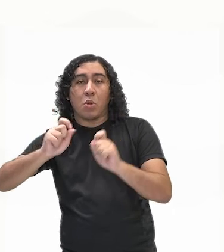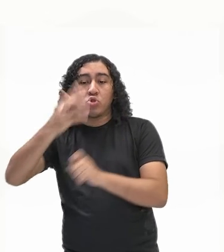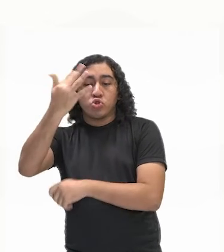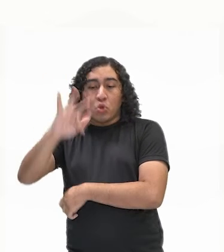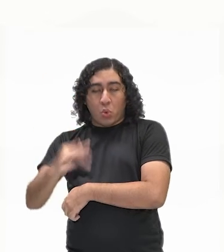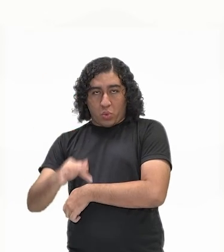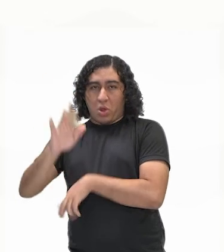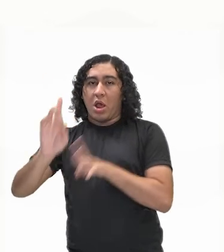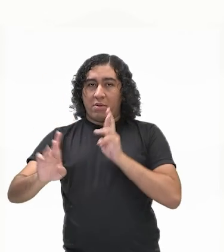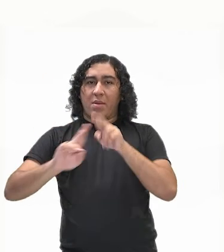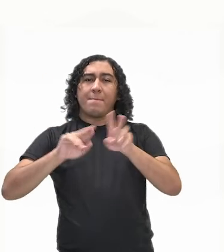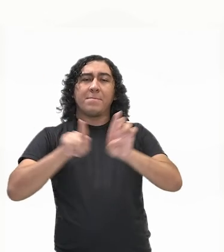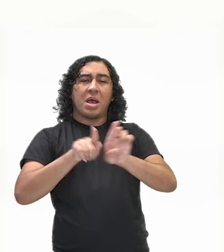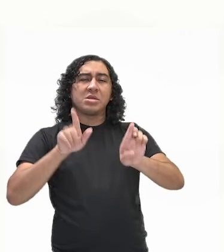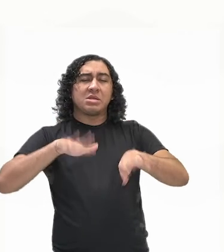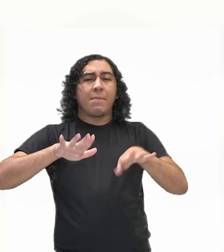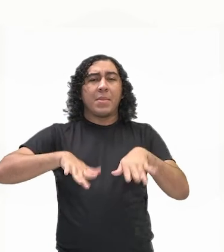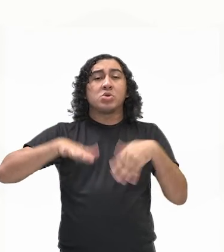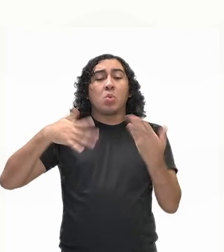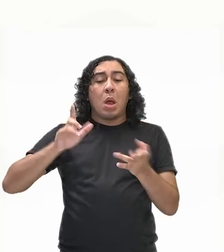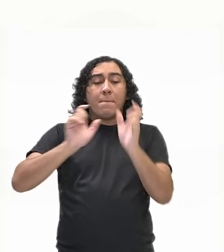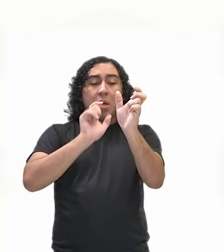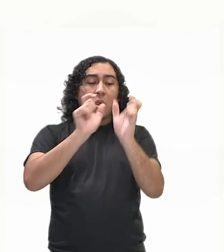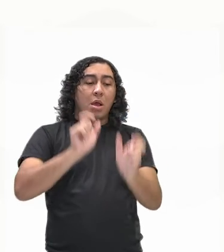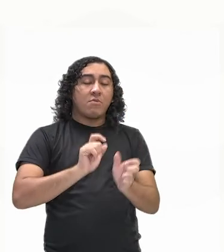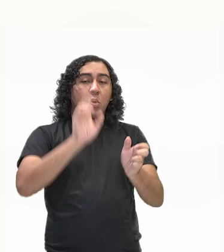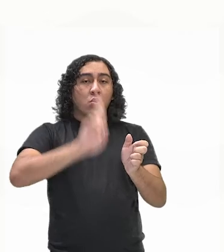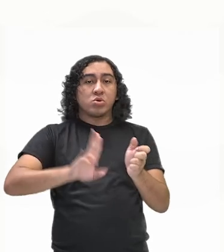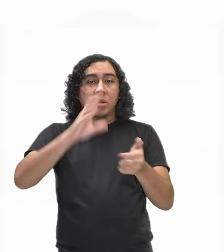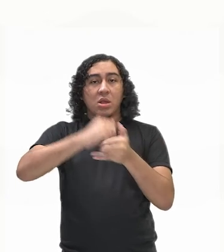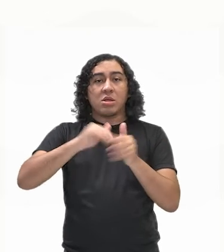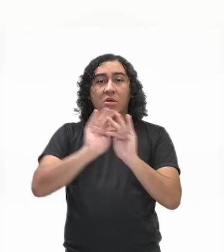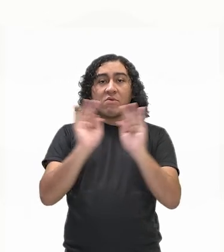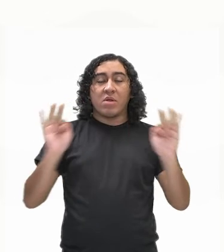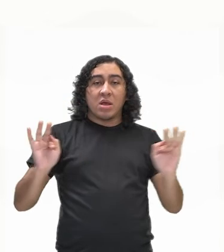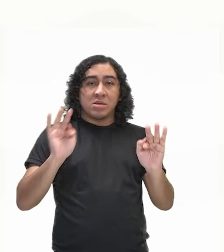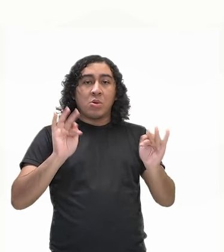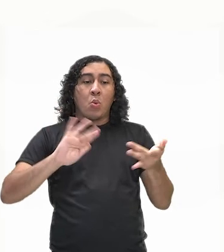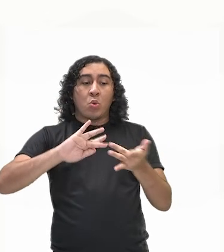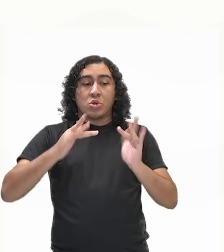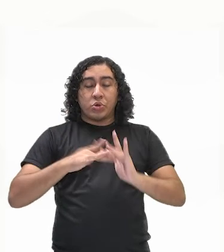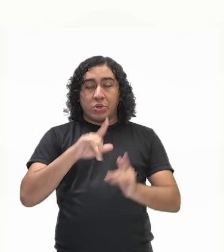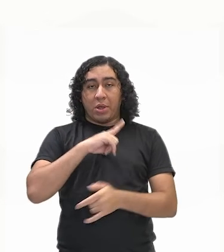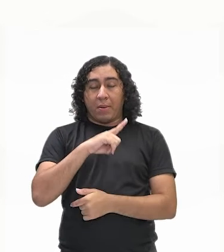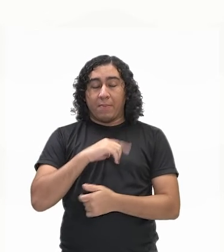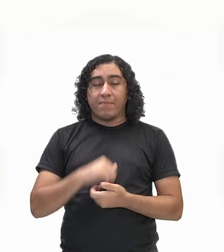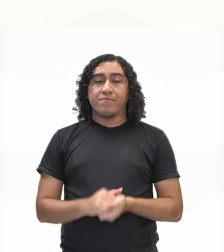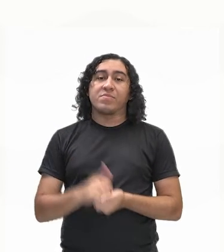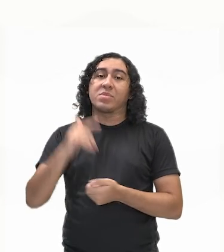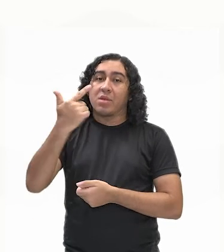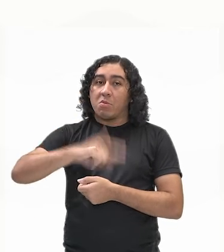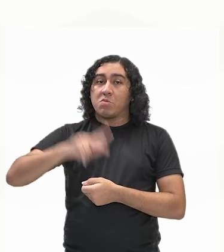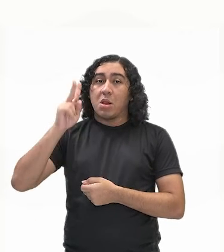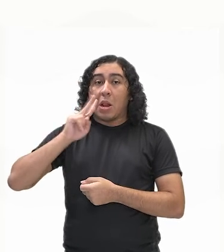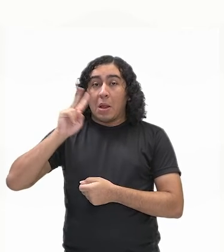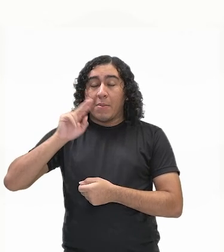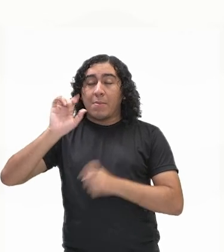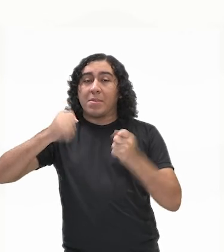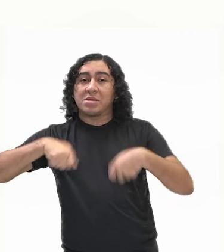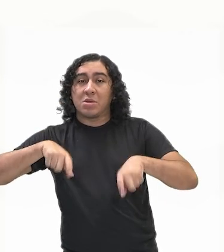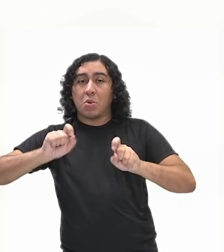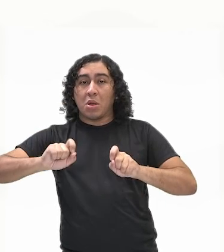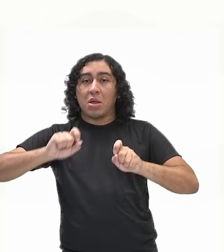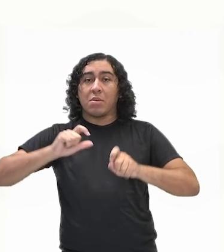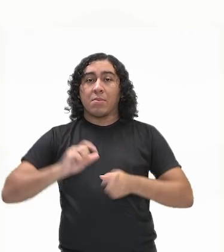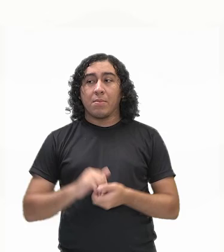sentido sempre relacionado à dor, né? Mas inflamado, dolorido, sensível, ferida, chaga ou úlcera. Aí, eu